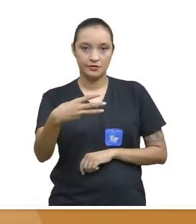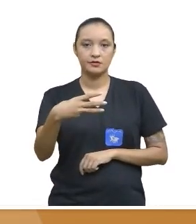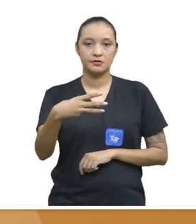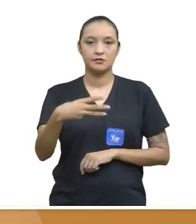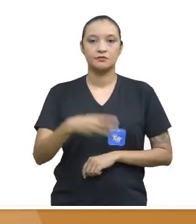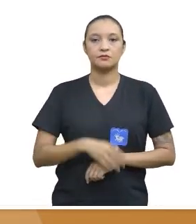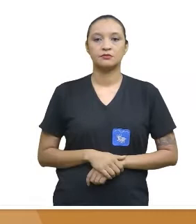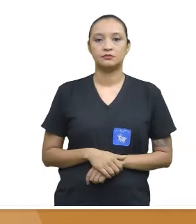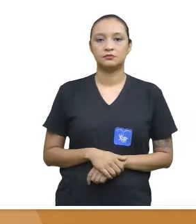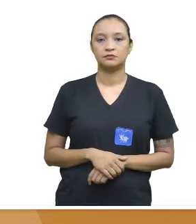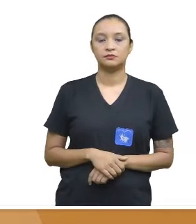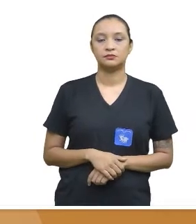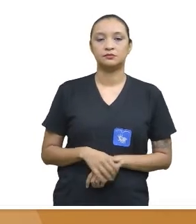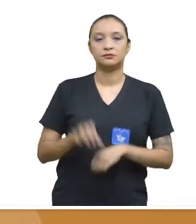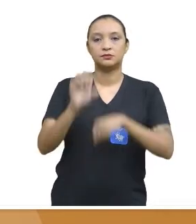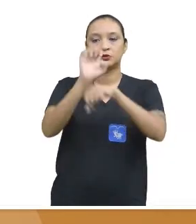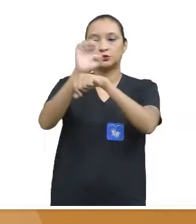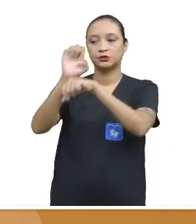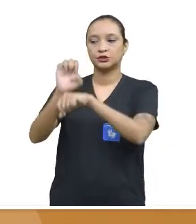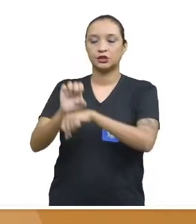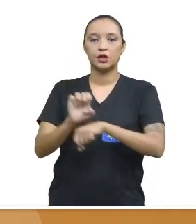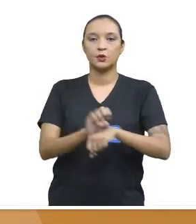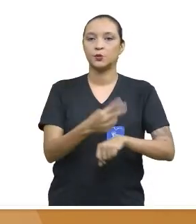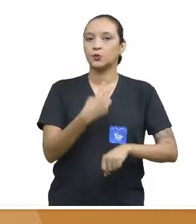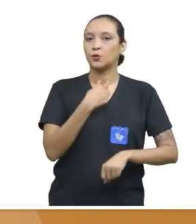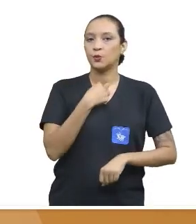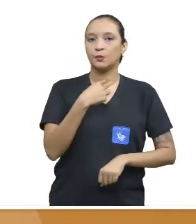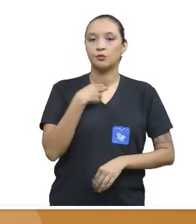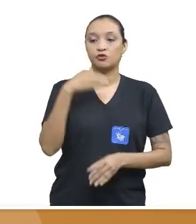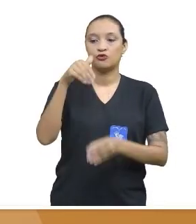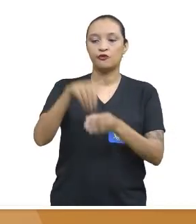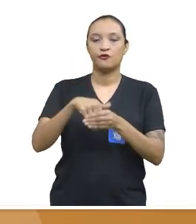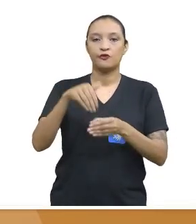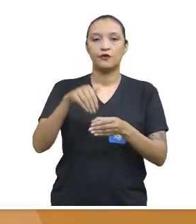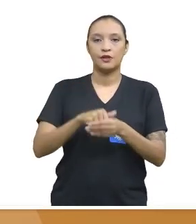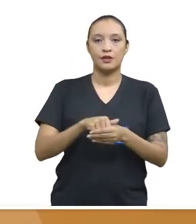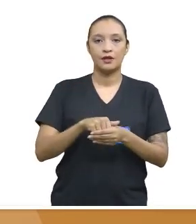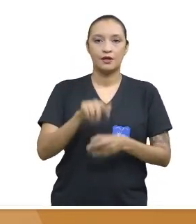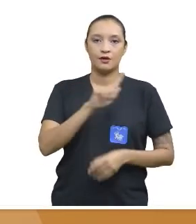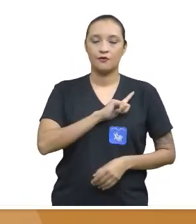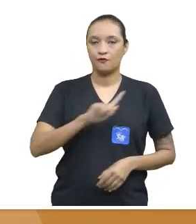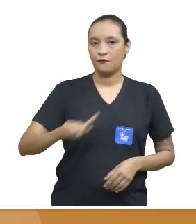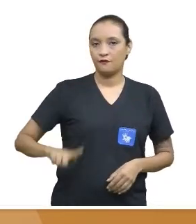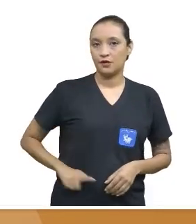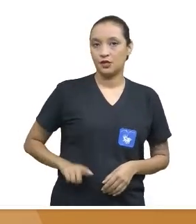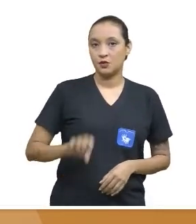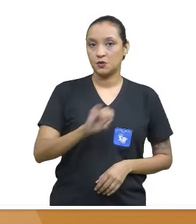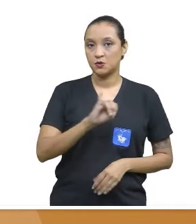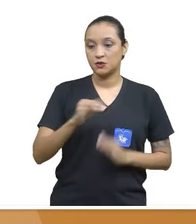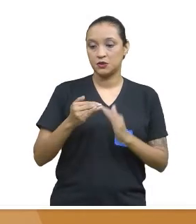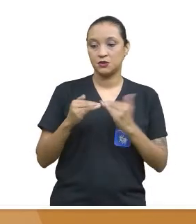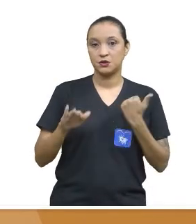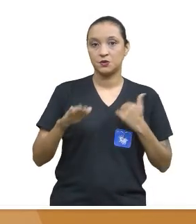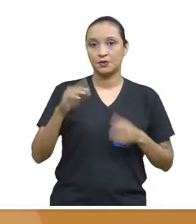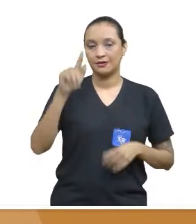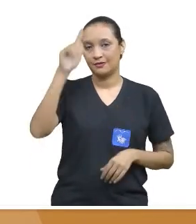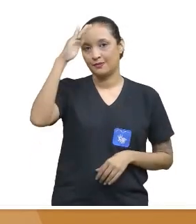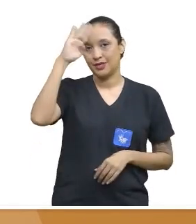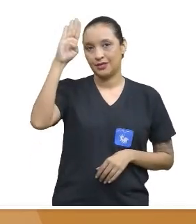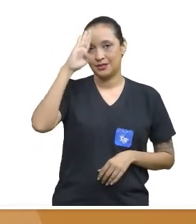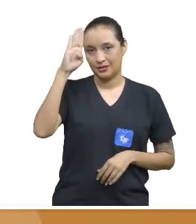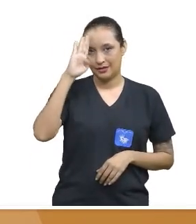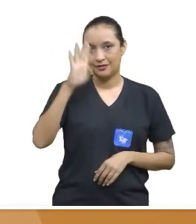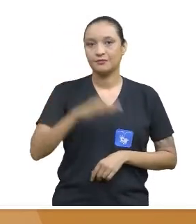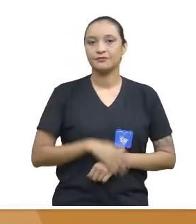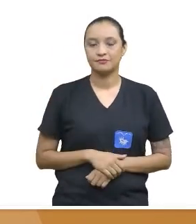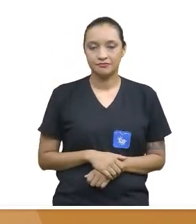os estados não poderiam mais escolher governadores que não fossem de caráter militar. Olha só, não está citado